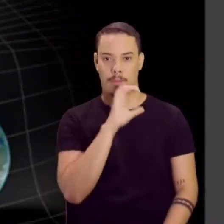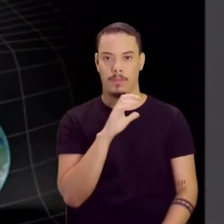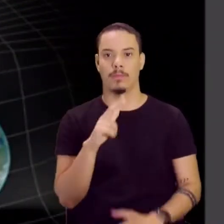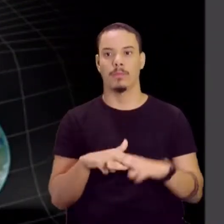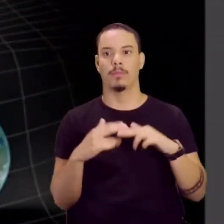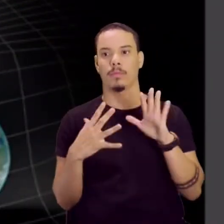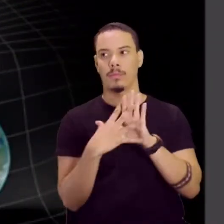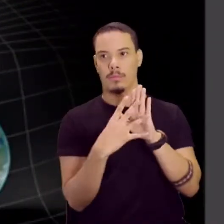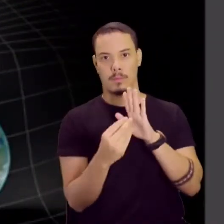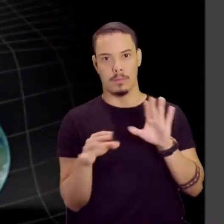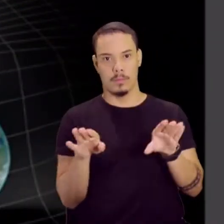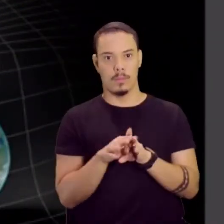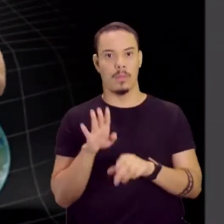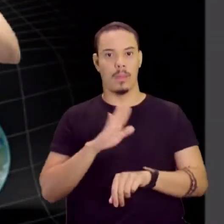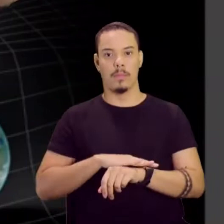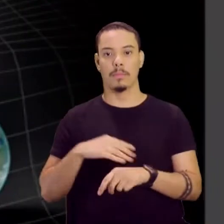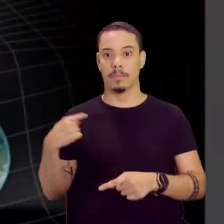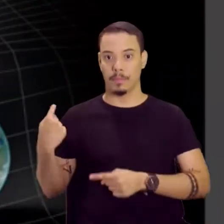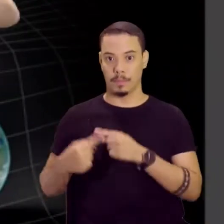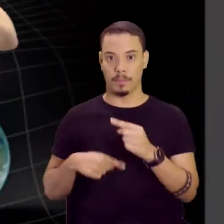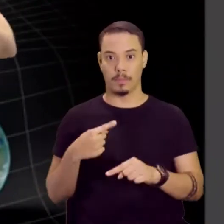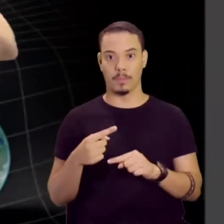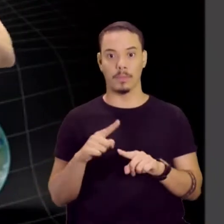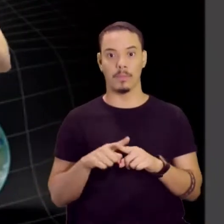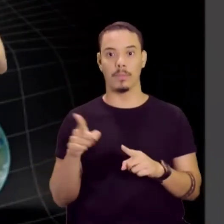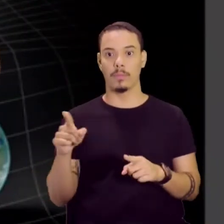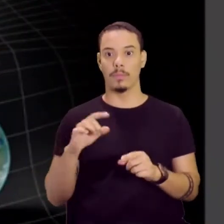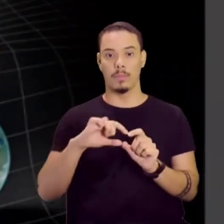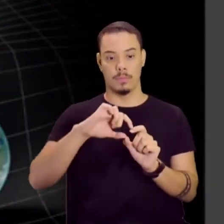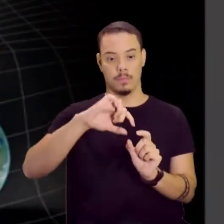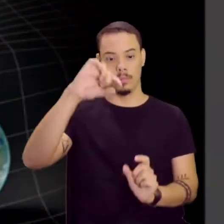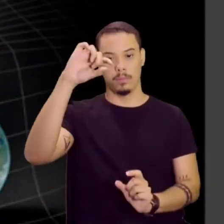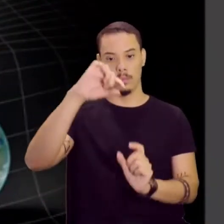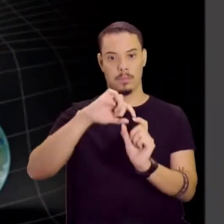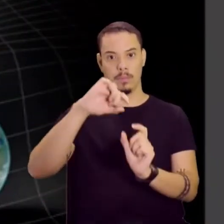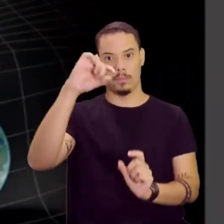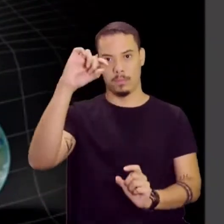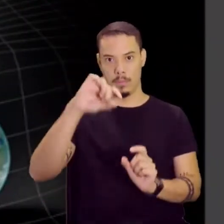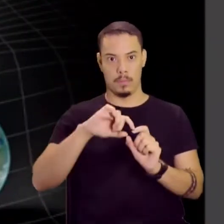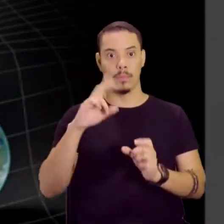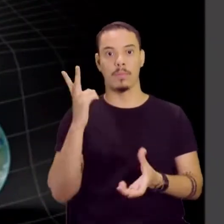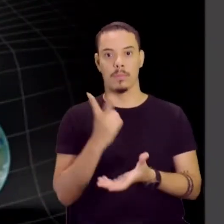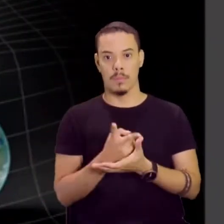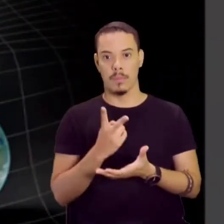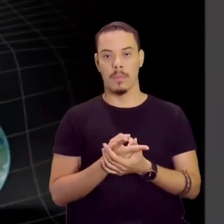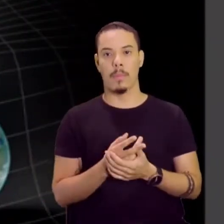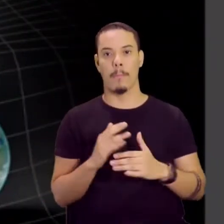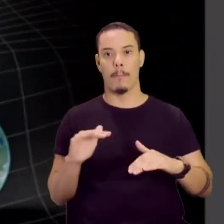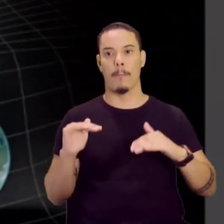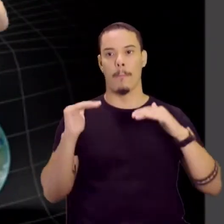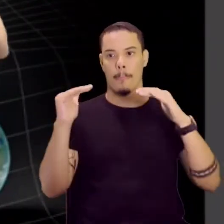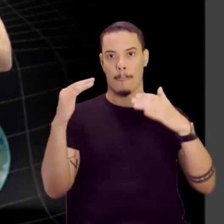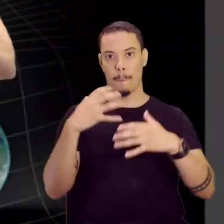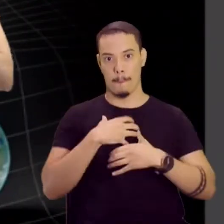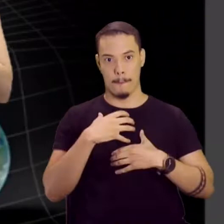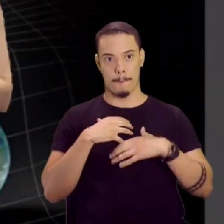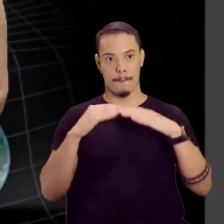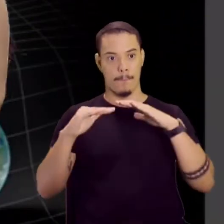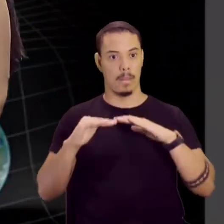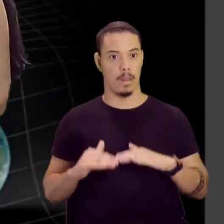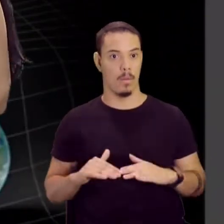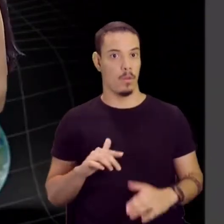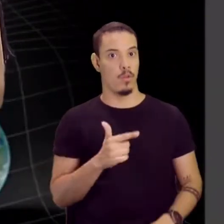da velocidade com o passar do tempo, só que nesse caso, ó, verticalmente falando, direção vertical. Para cima é um sentido, para baixo é